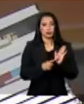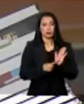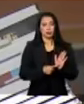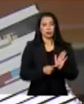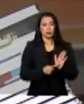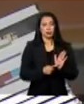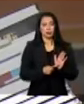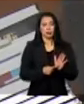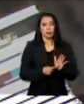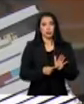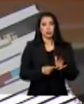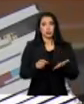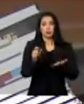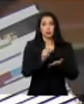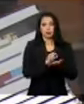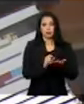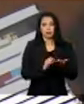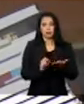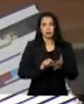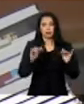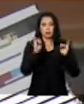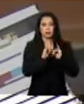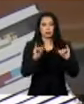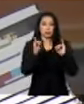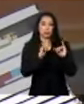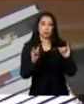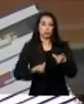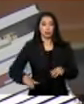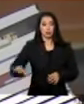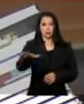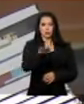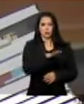está inscrito na Declaração